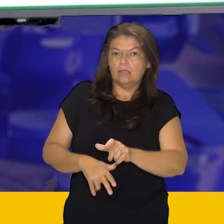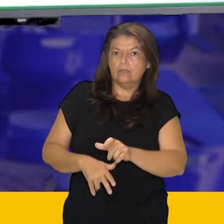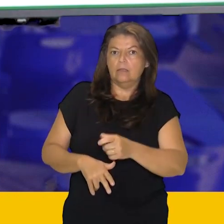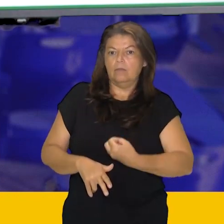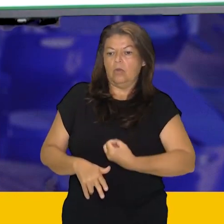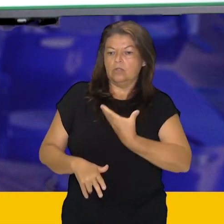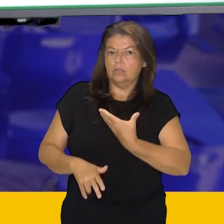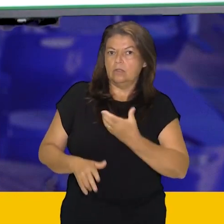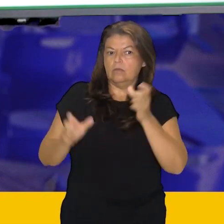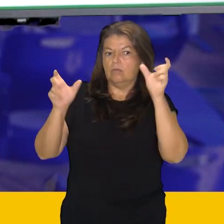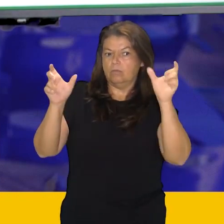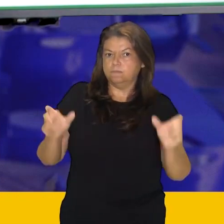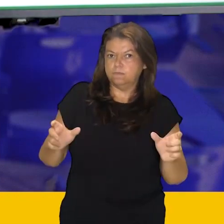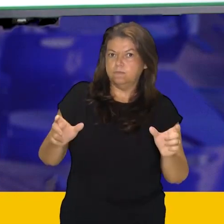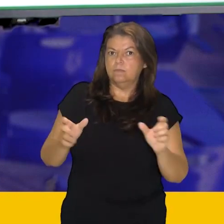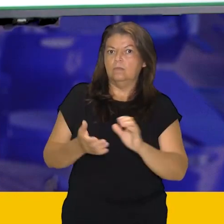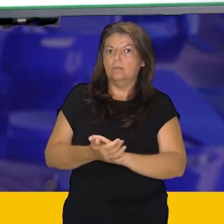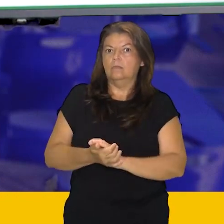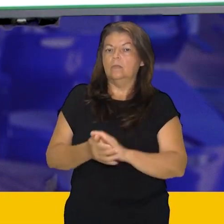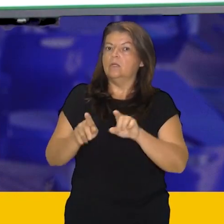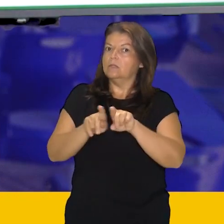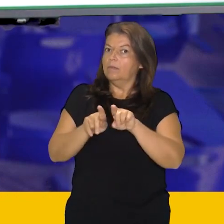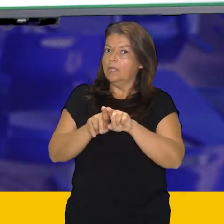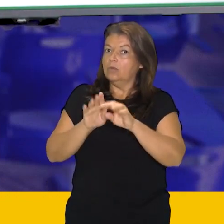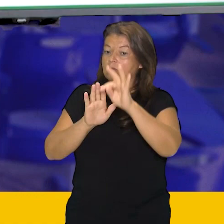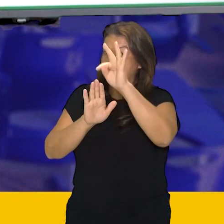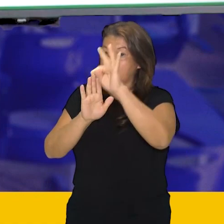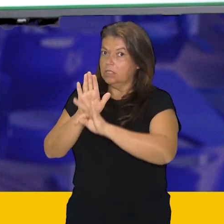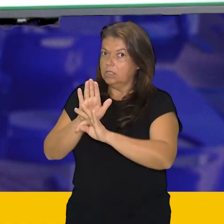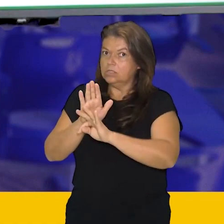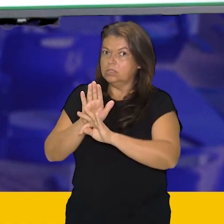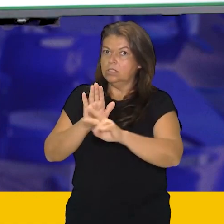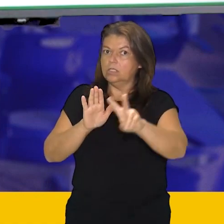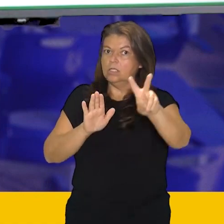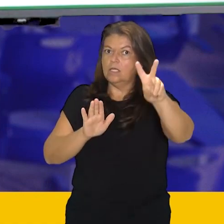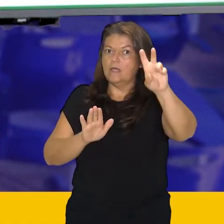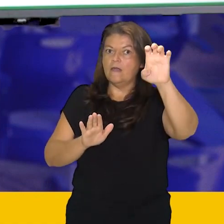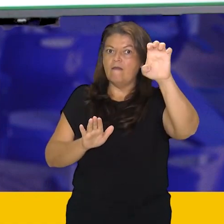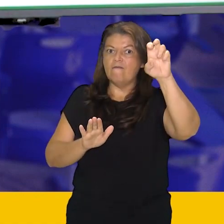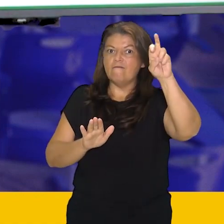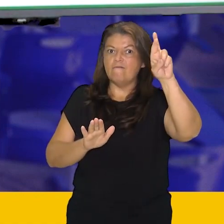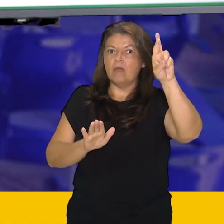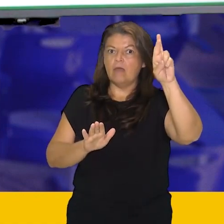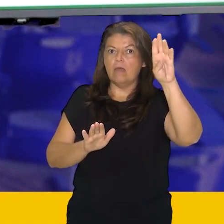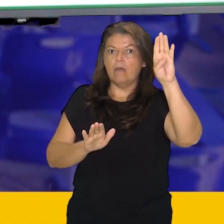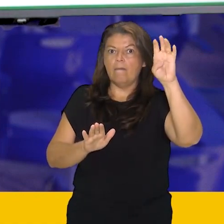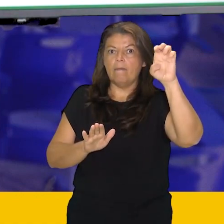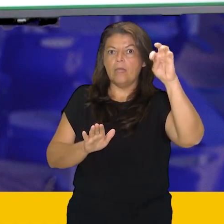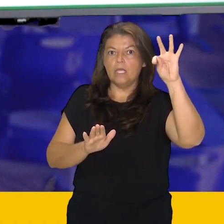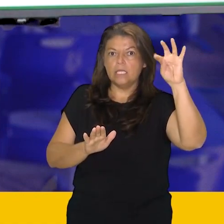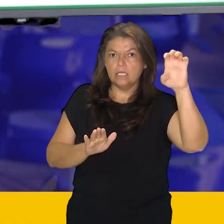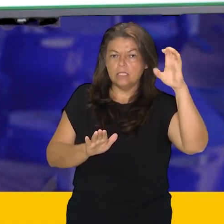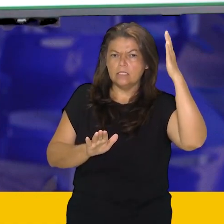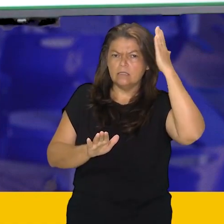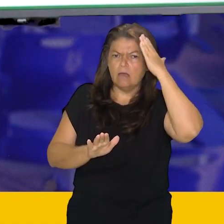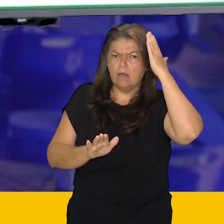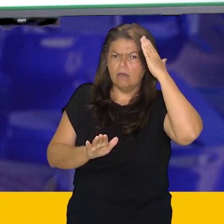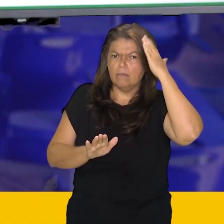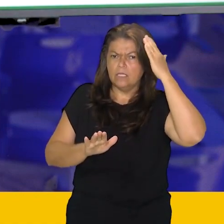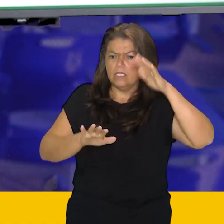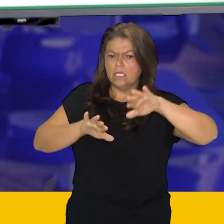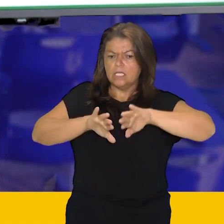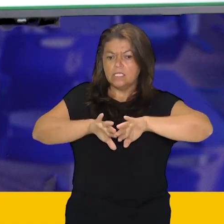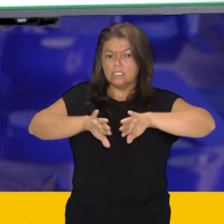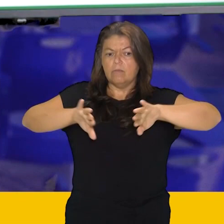soneto de separação, e o texto verbete sobre separar, né? Vocês perceberam ali a